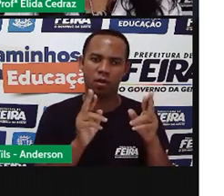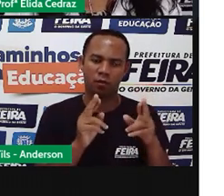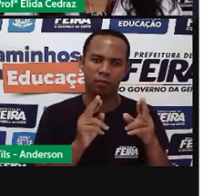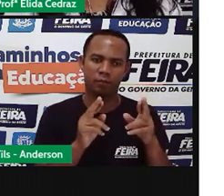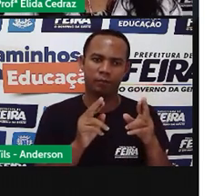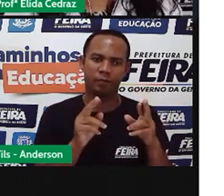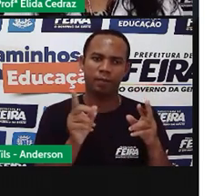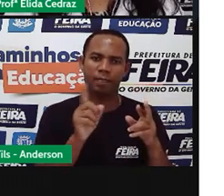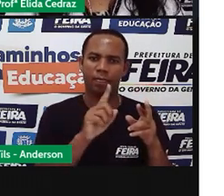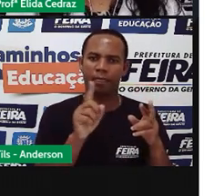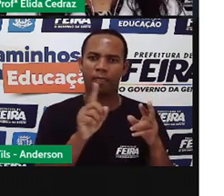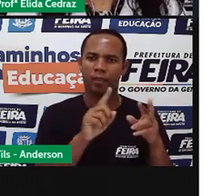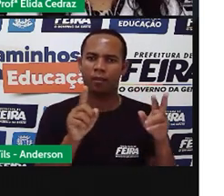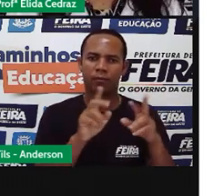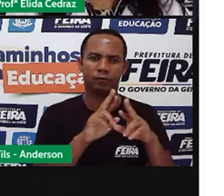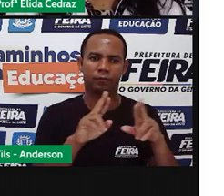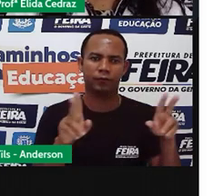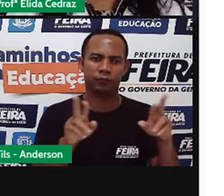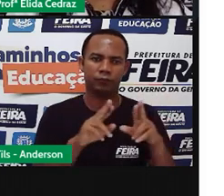material?